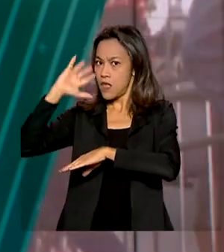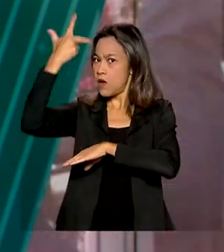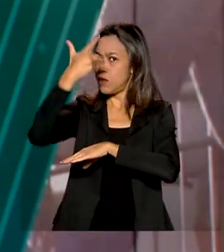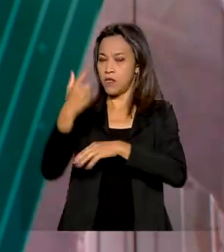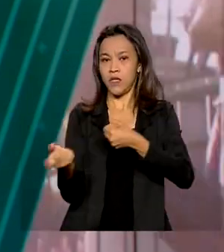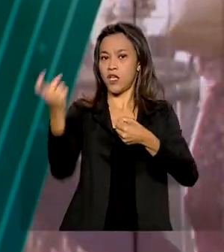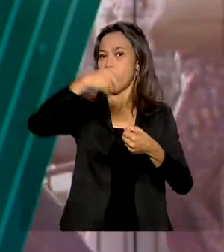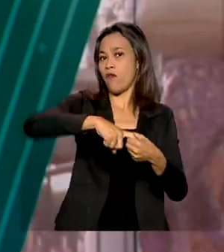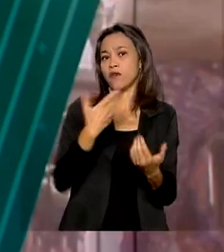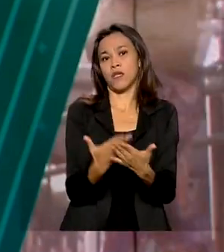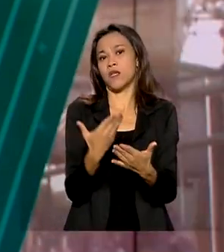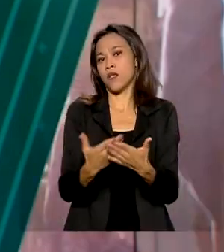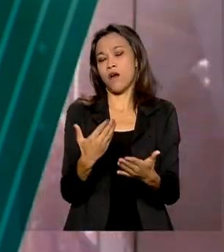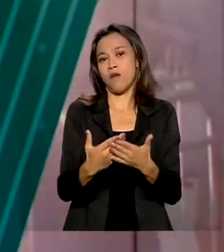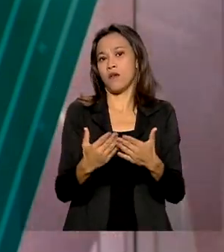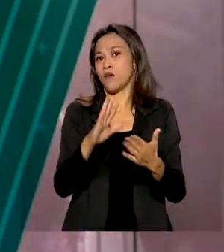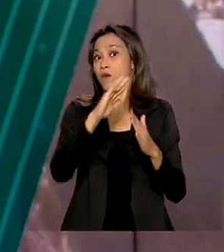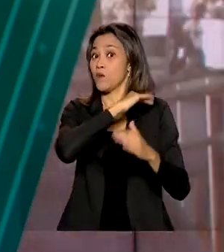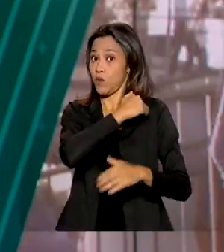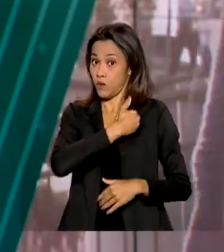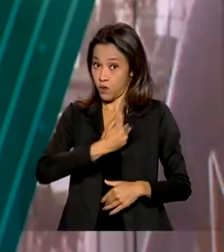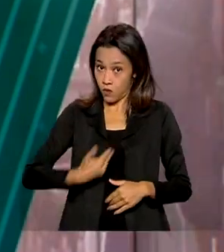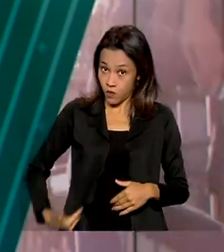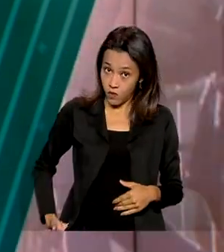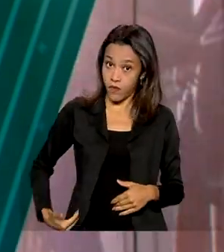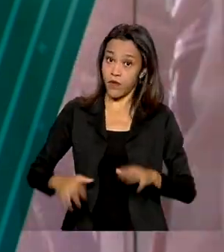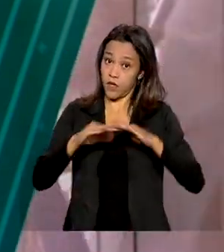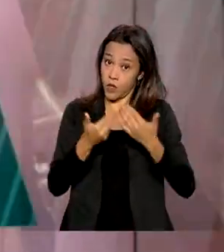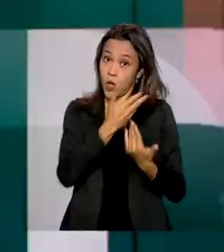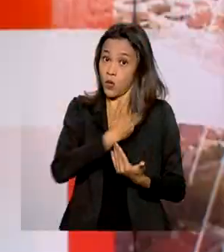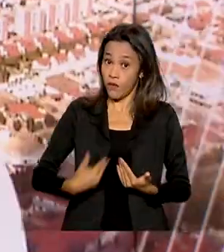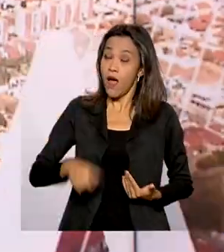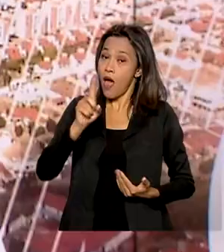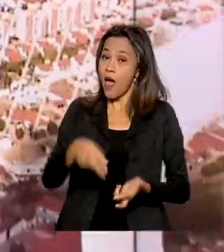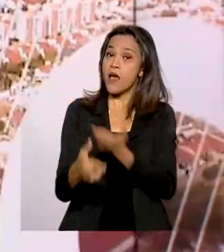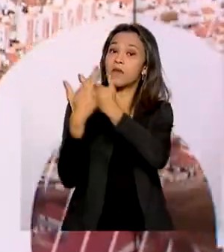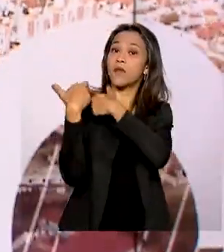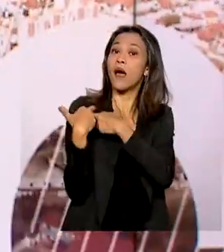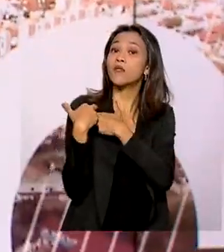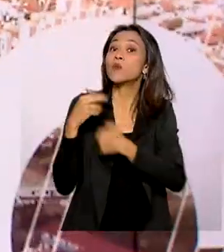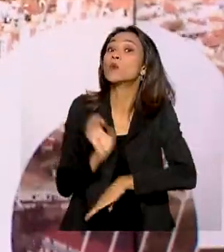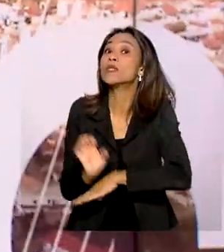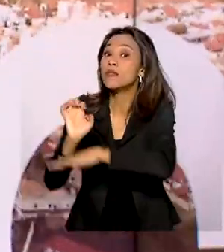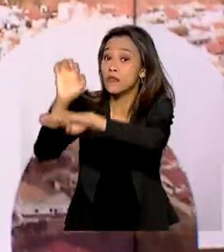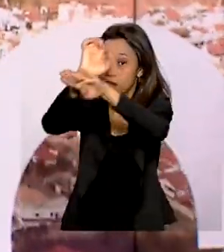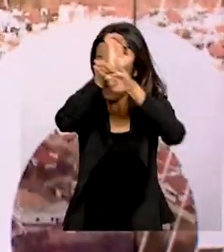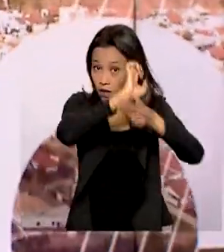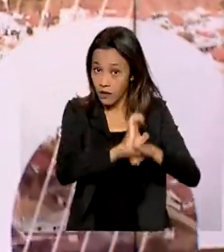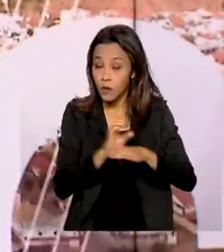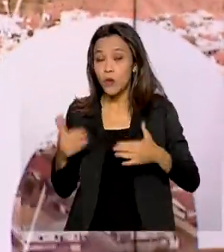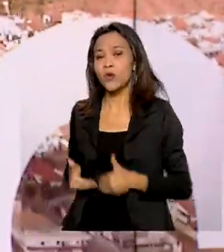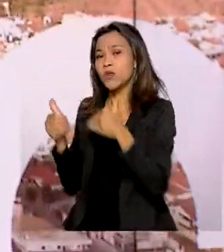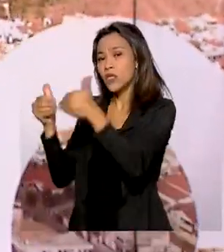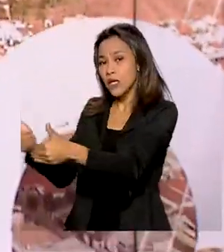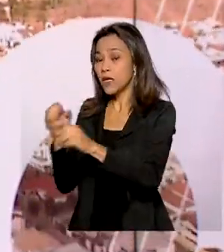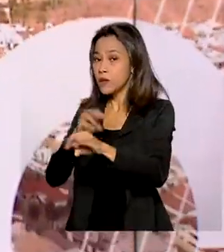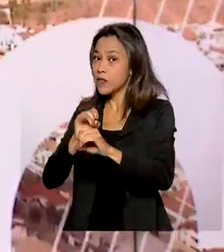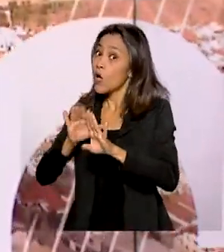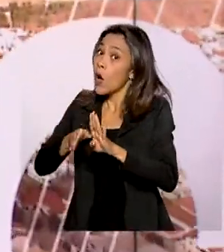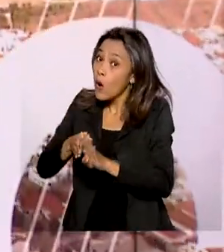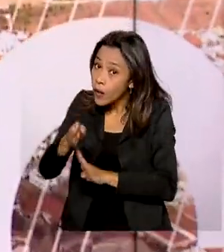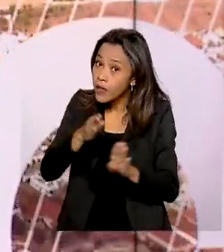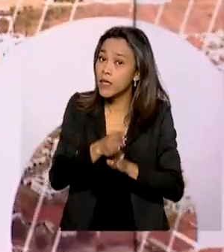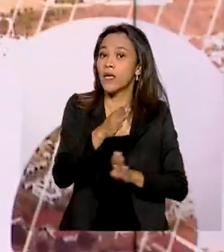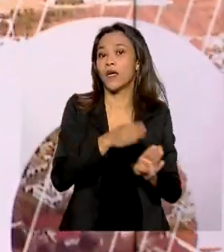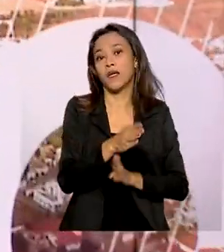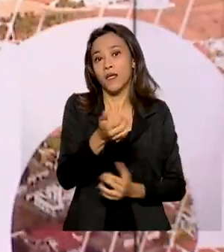presenciais na rede pública de ensino. Esta é uma responsabilidade das secretarias estaduais de educação. O Ministério da Educação orienta